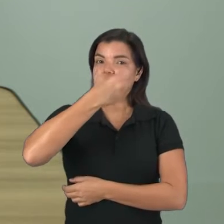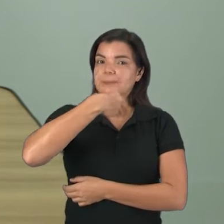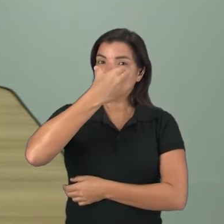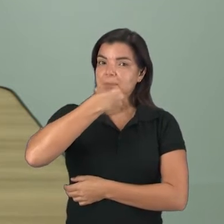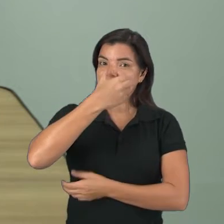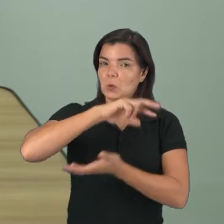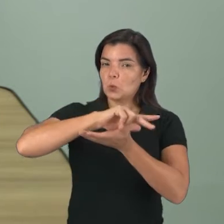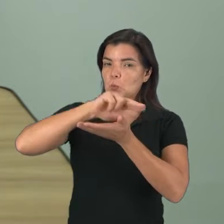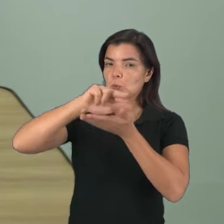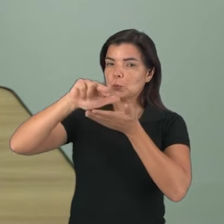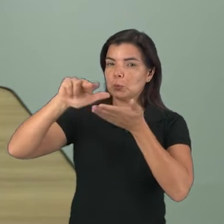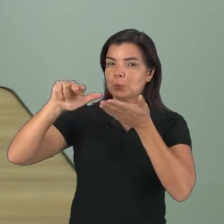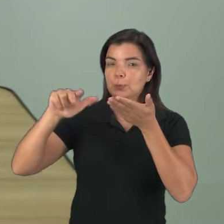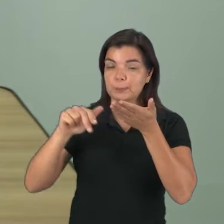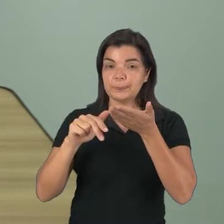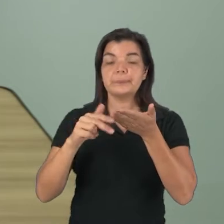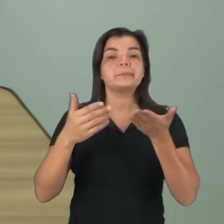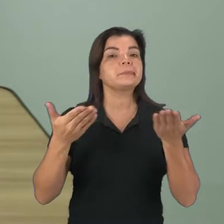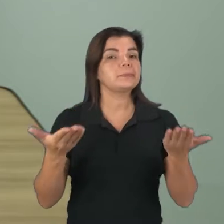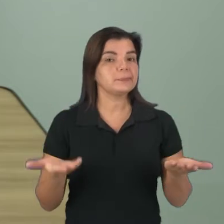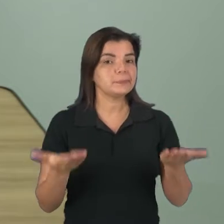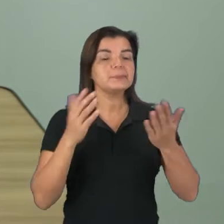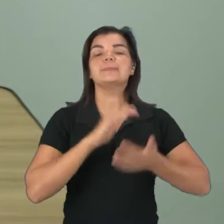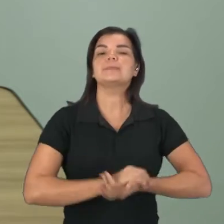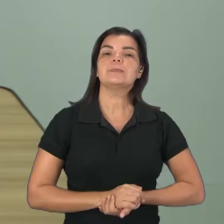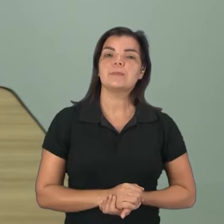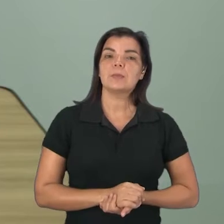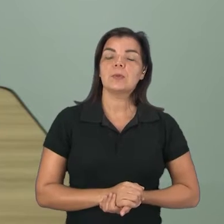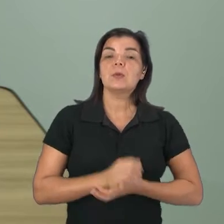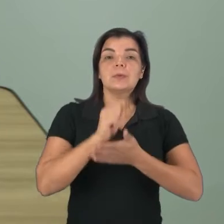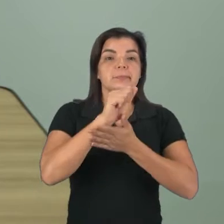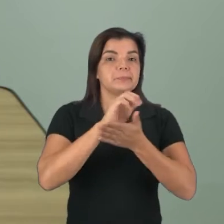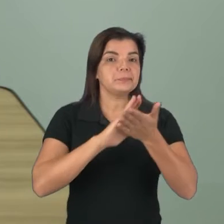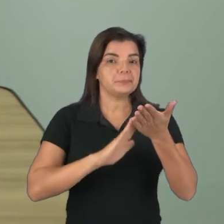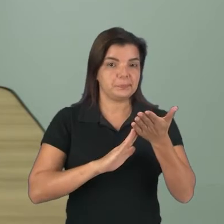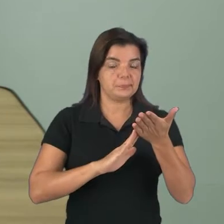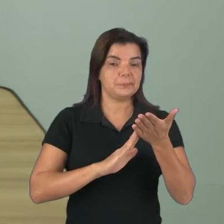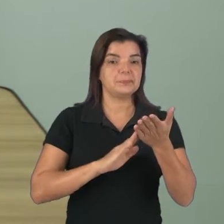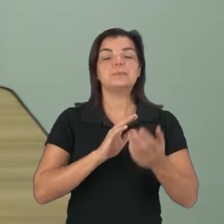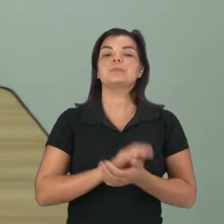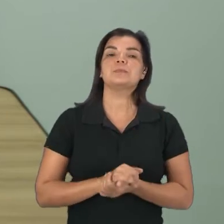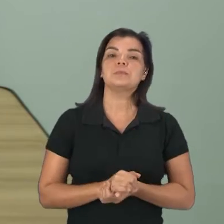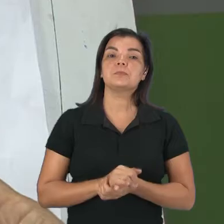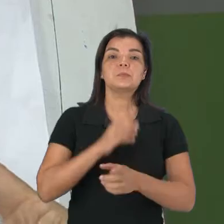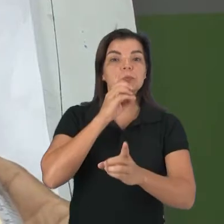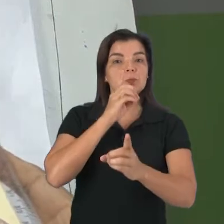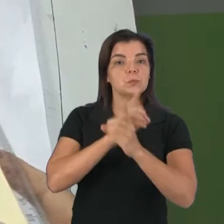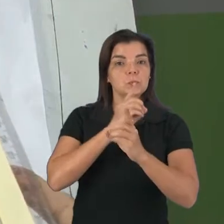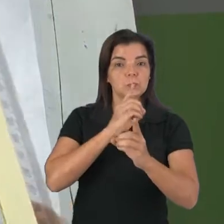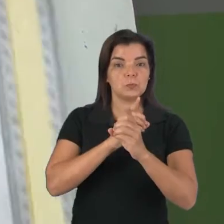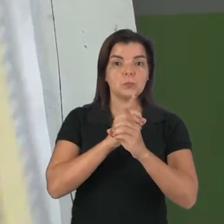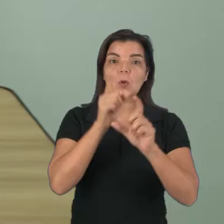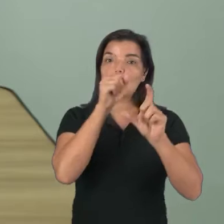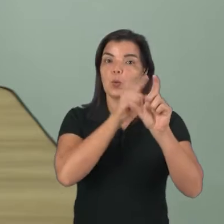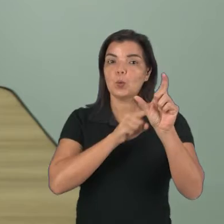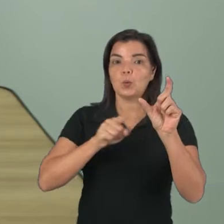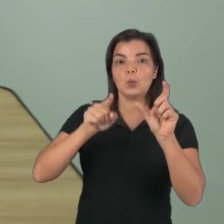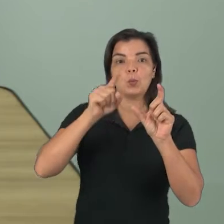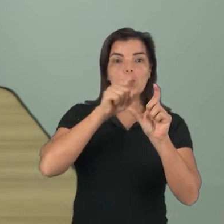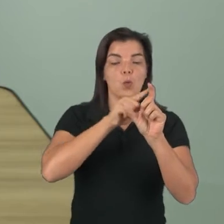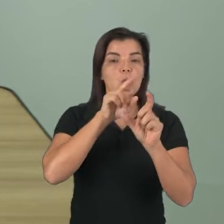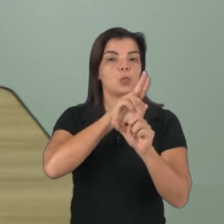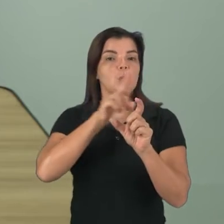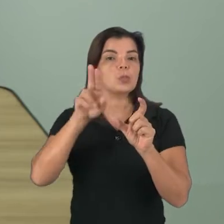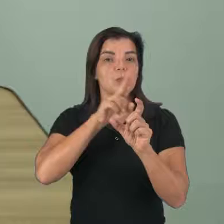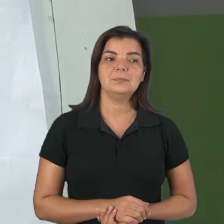frutas isso mesmo então nós vamos fazer uma atividade para encontrar e circular o nome